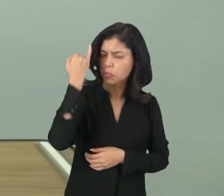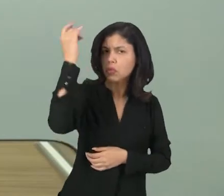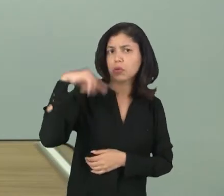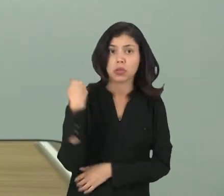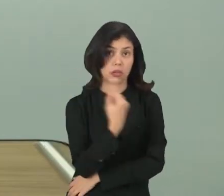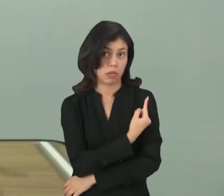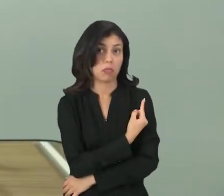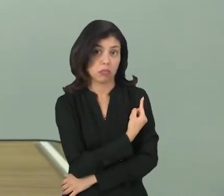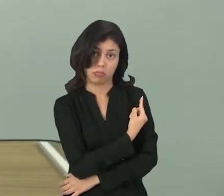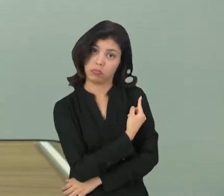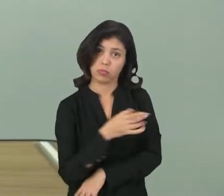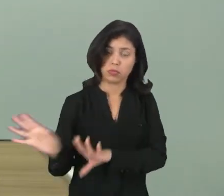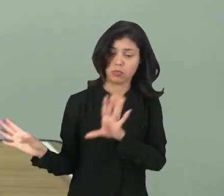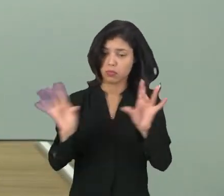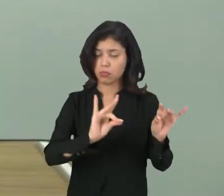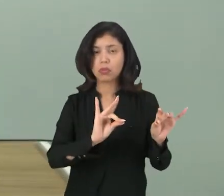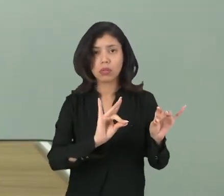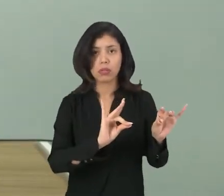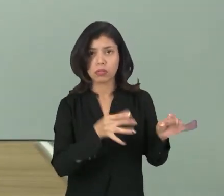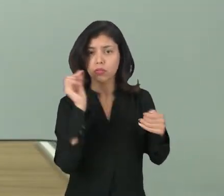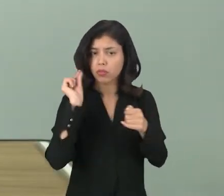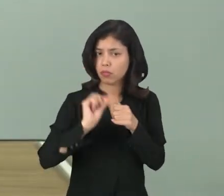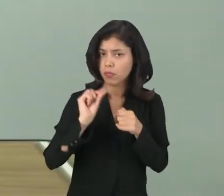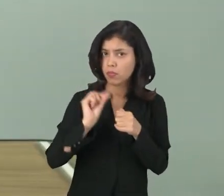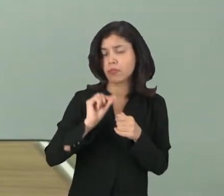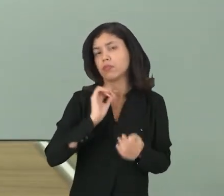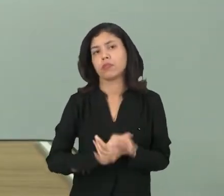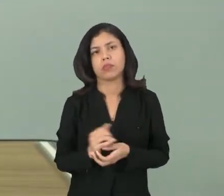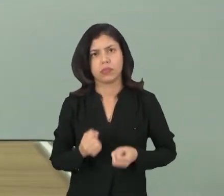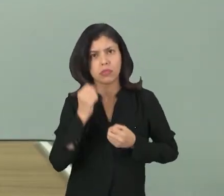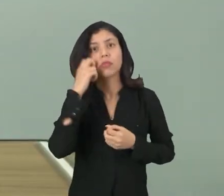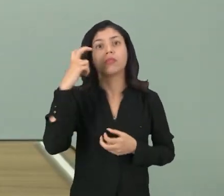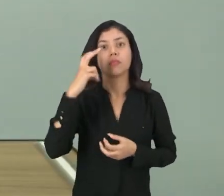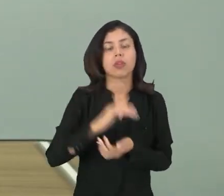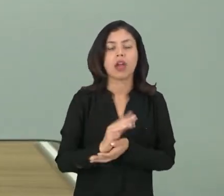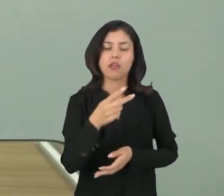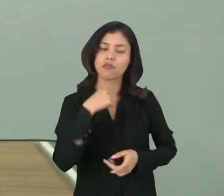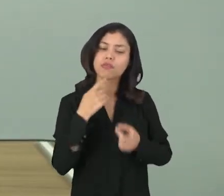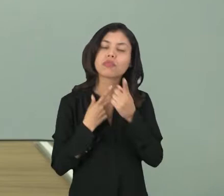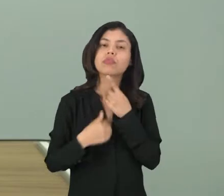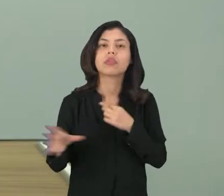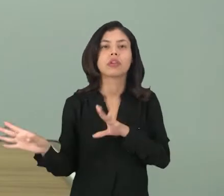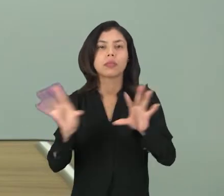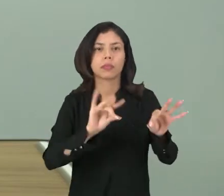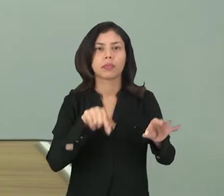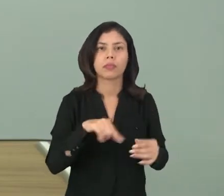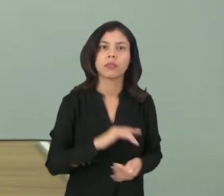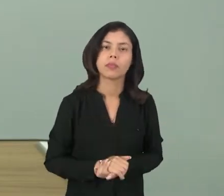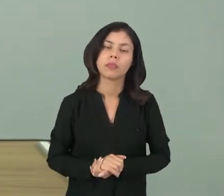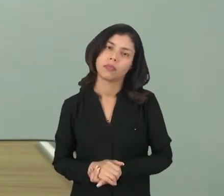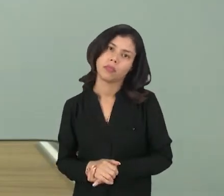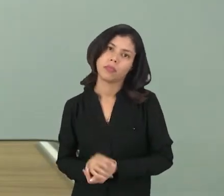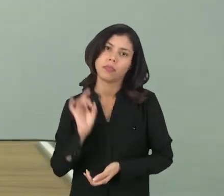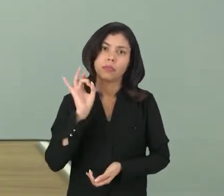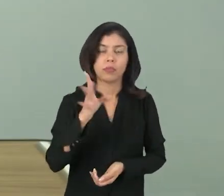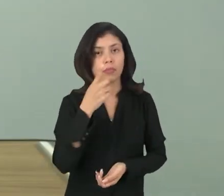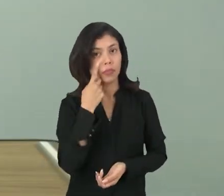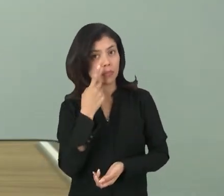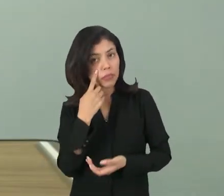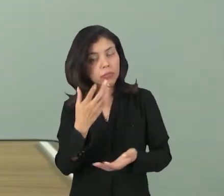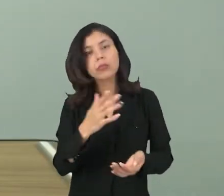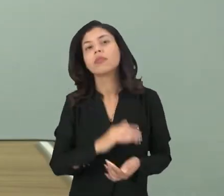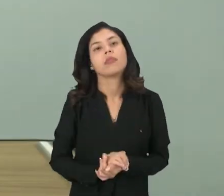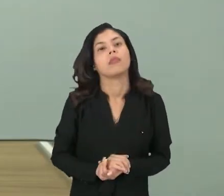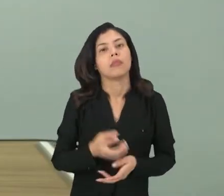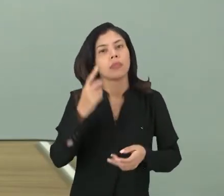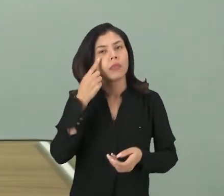nossa terra? O que os trouxe? O que fez despertar neles a vontade de vir para cá? Olhem só, eu quero agora que